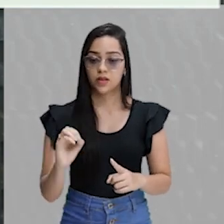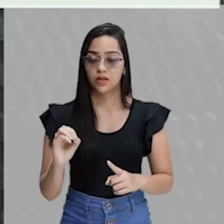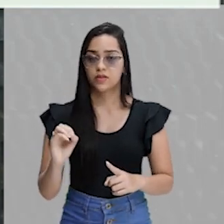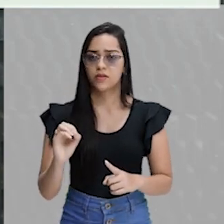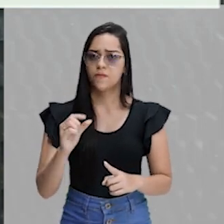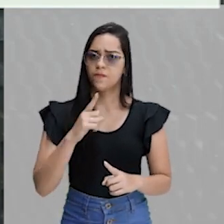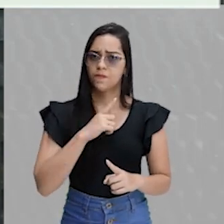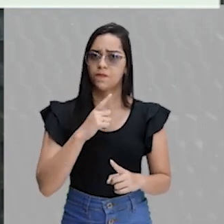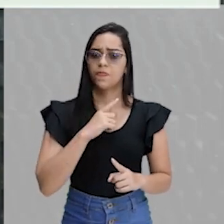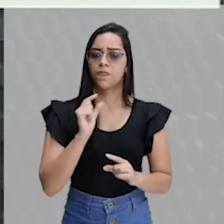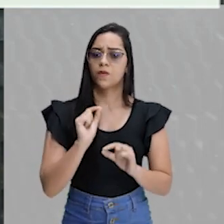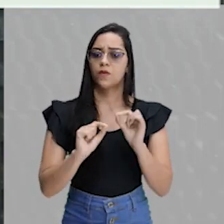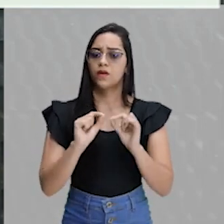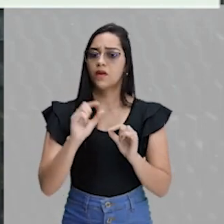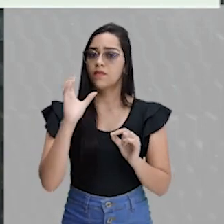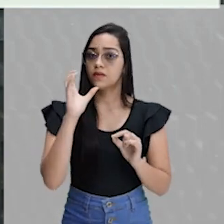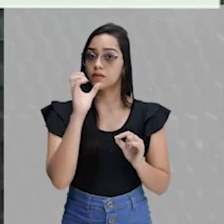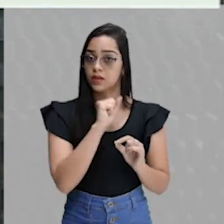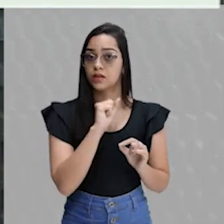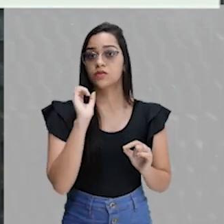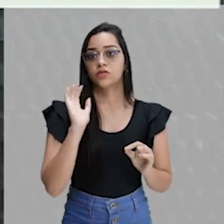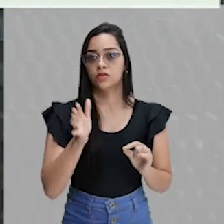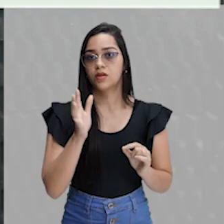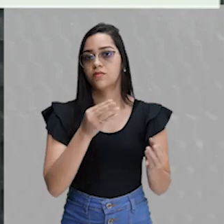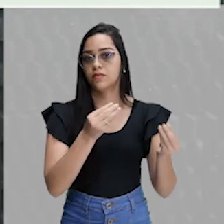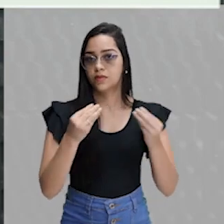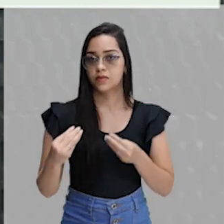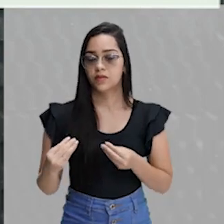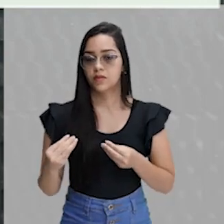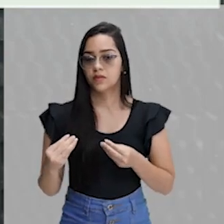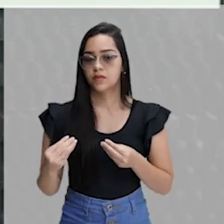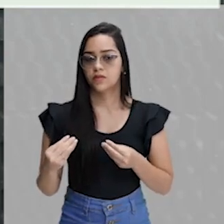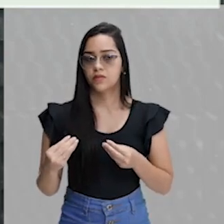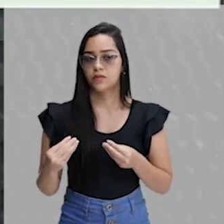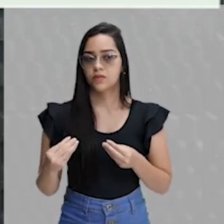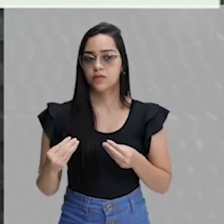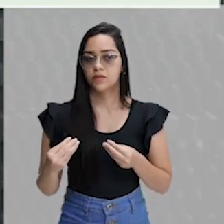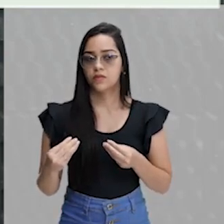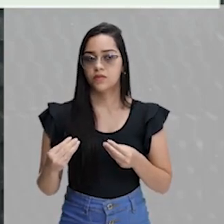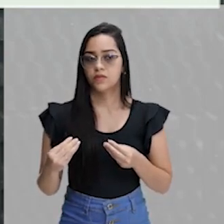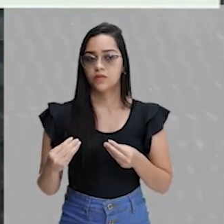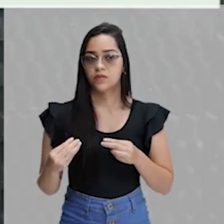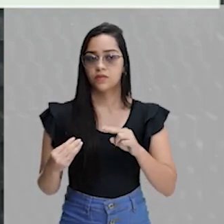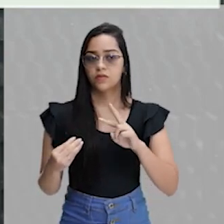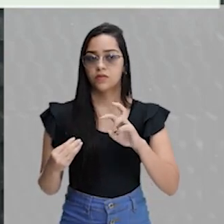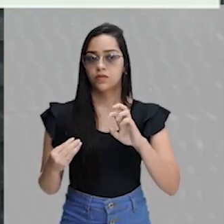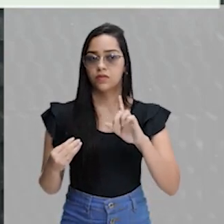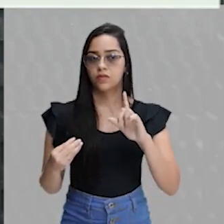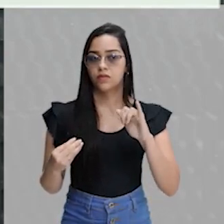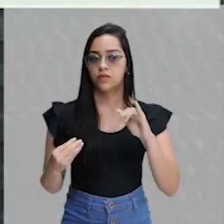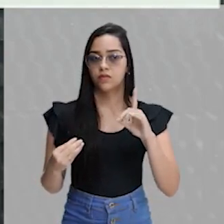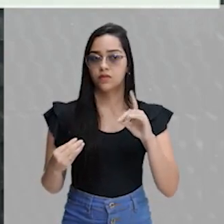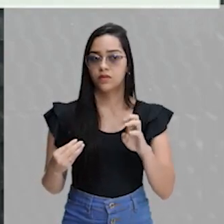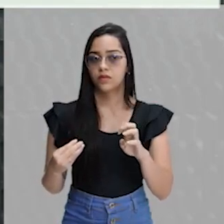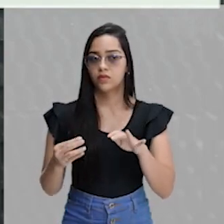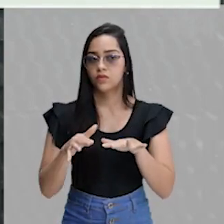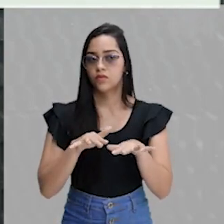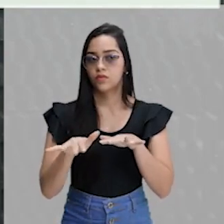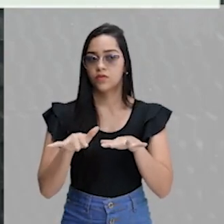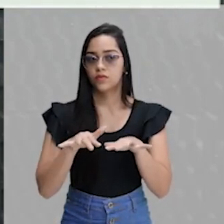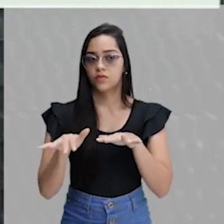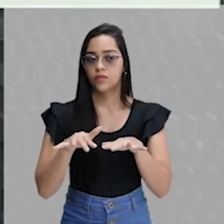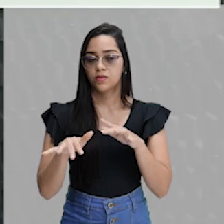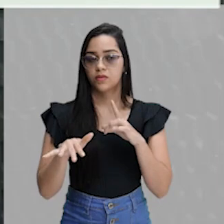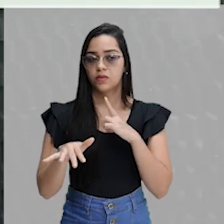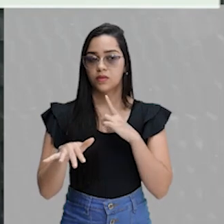bem aqui ele já está me dando a velocidade, né? Então, a velocidade deste movimento, né?